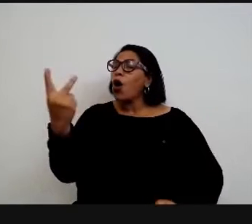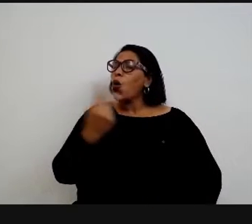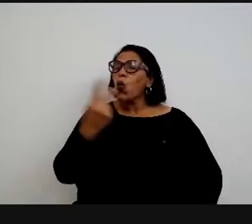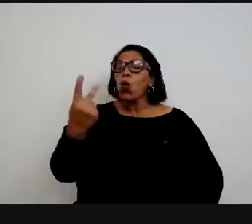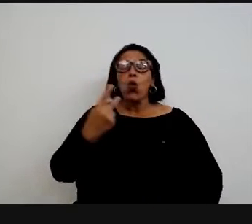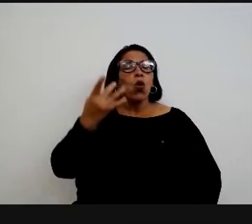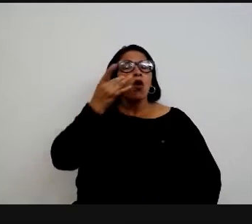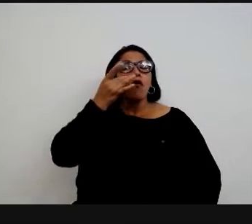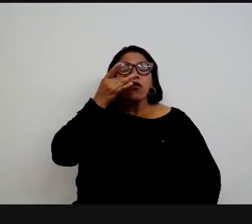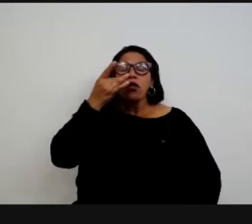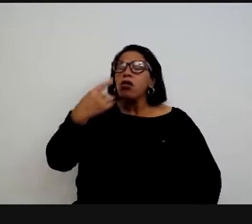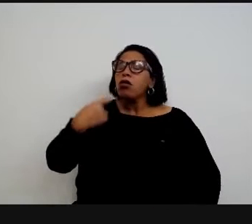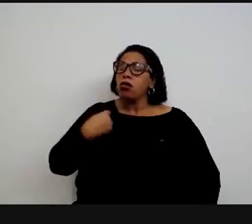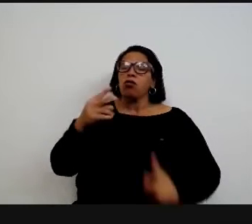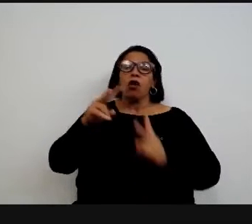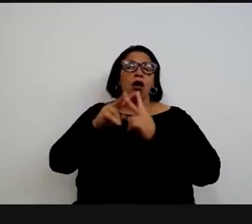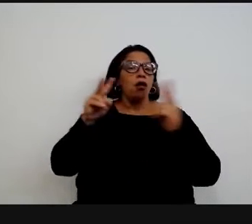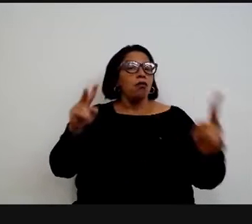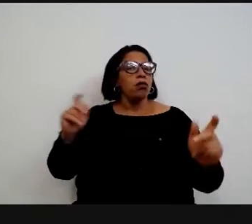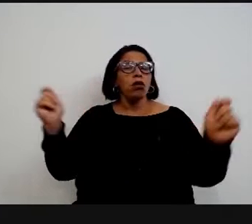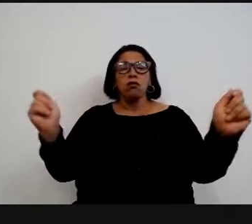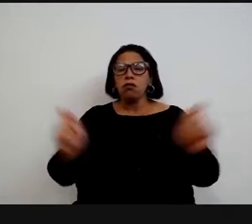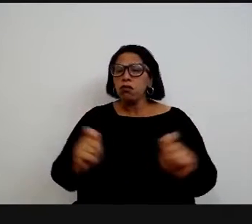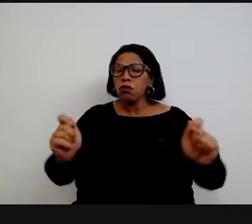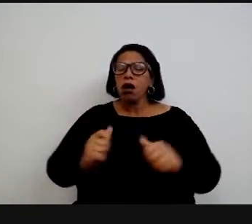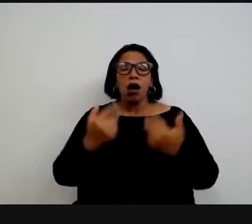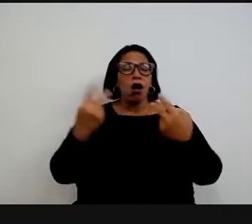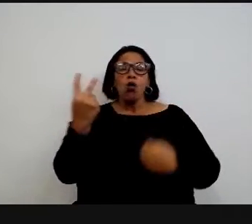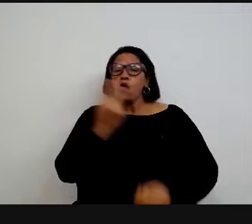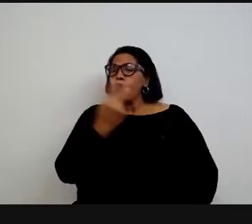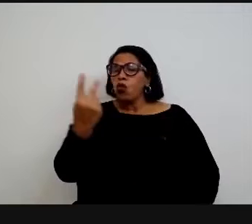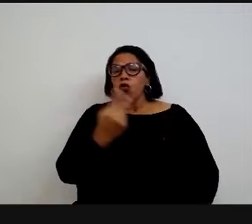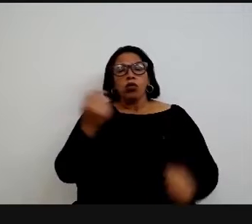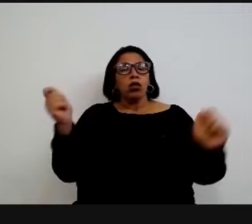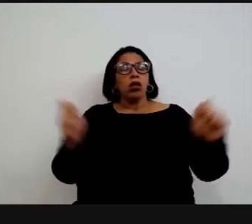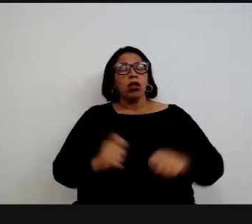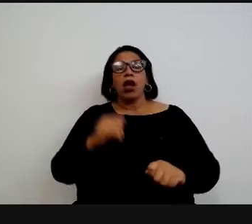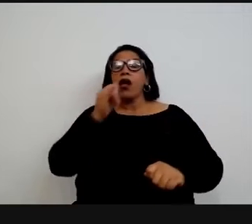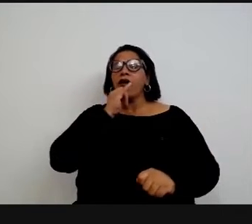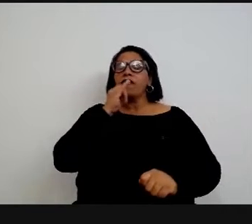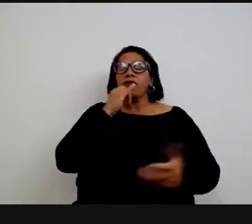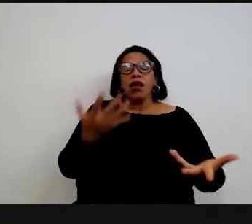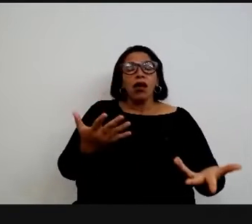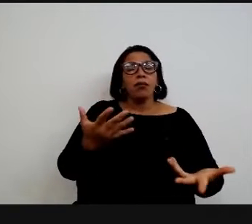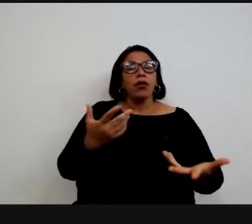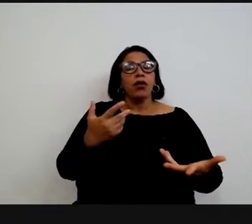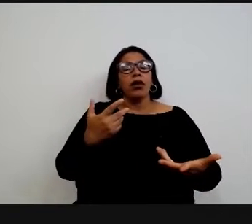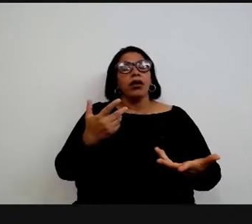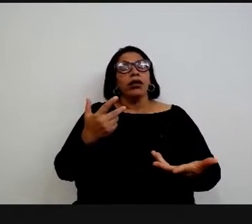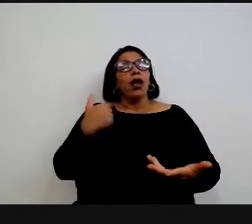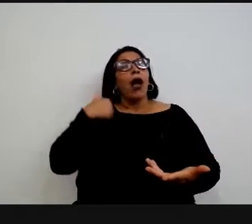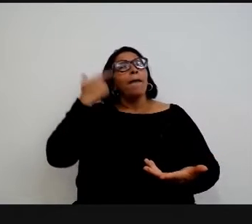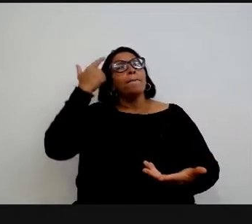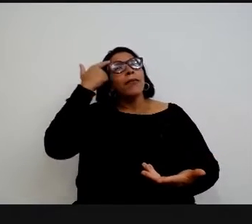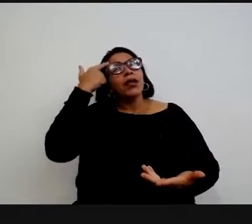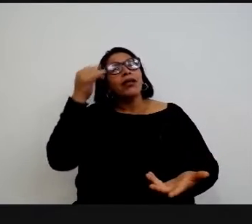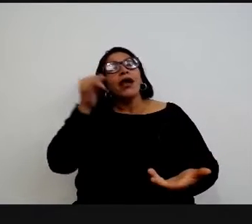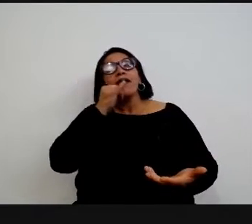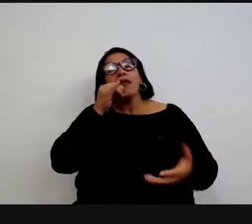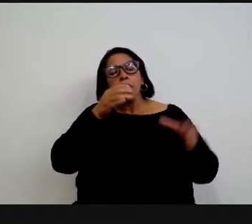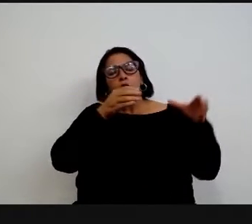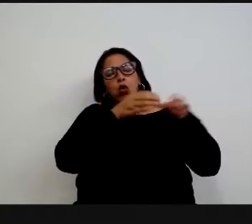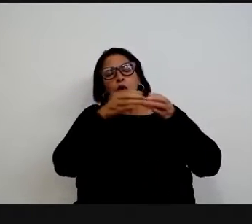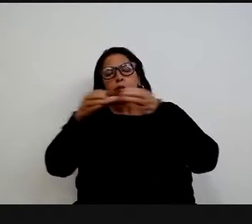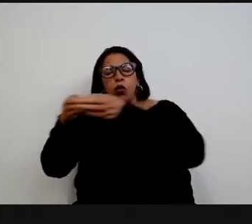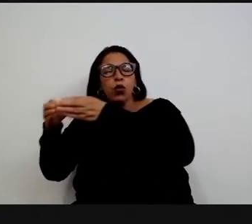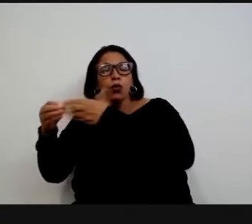tem ganhos nos dois modelos. Né? A gente pode pensar no enfraquecimento do senso de pertencimento que você colocou e da coesão das